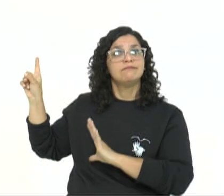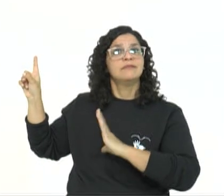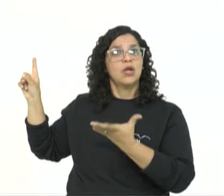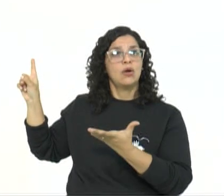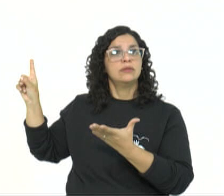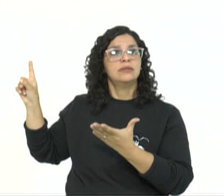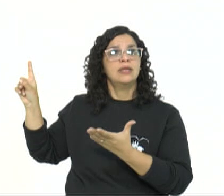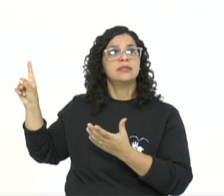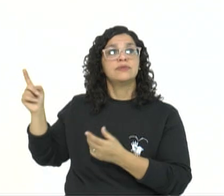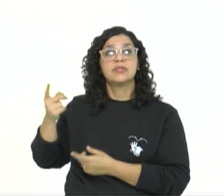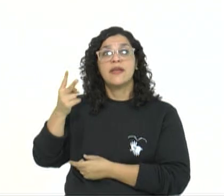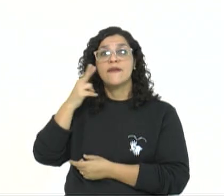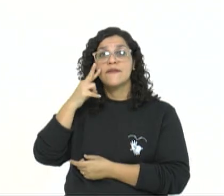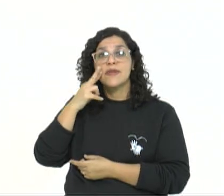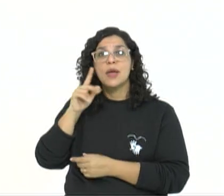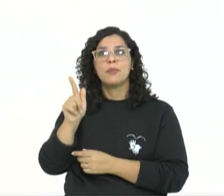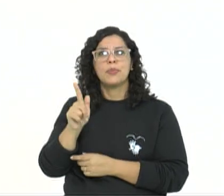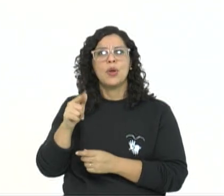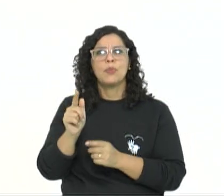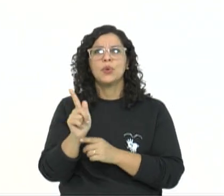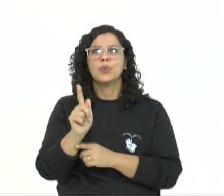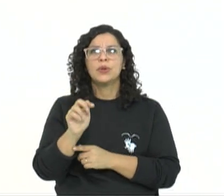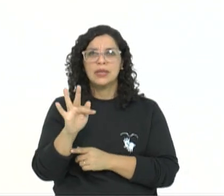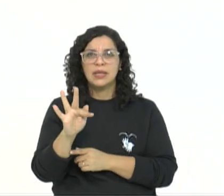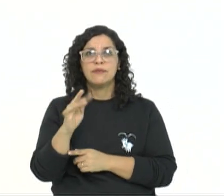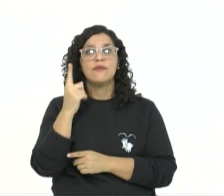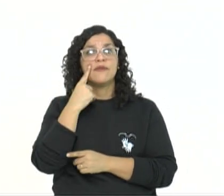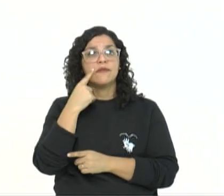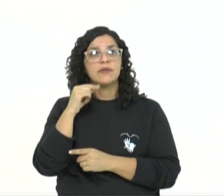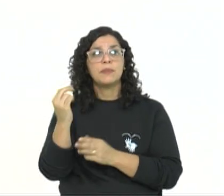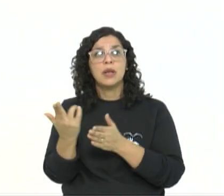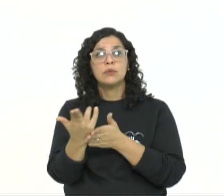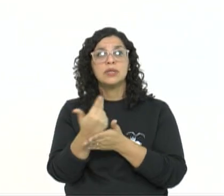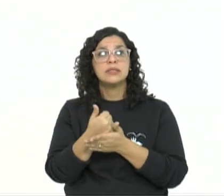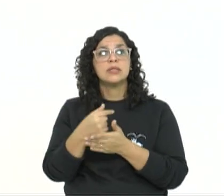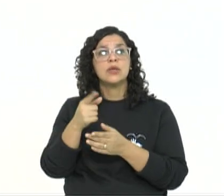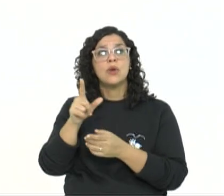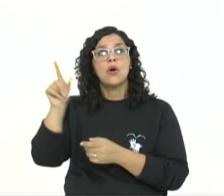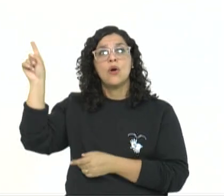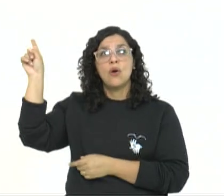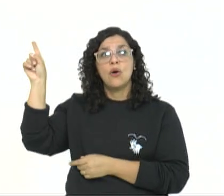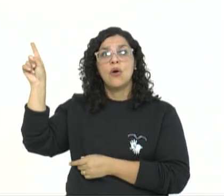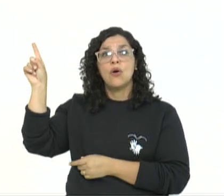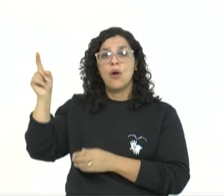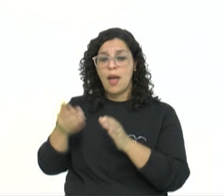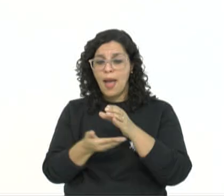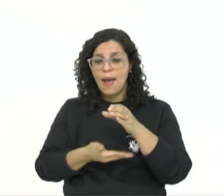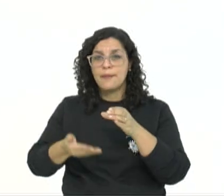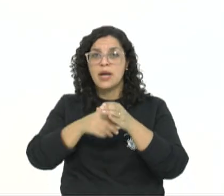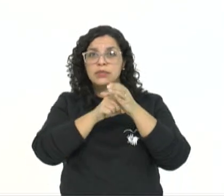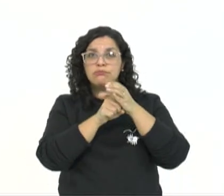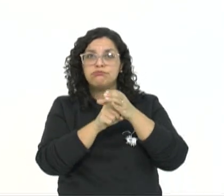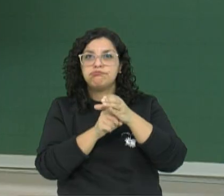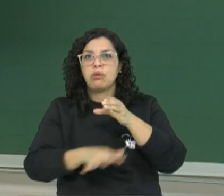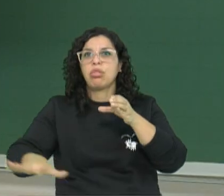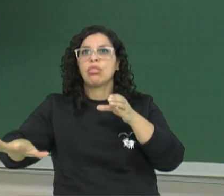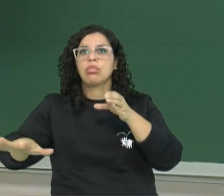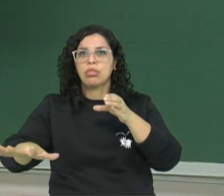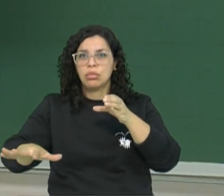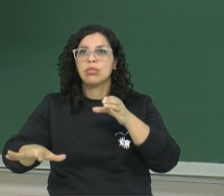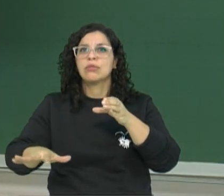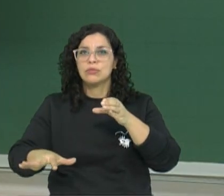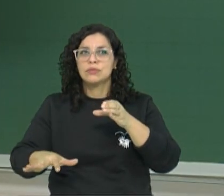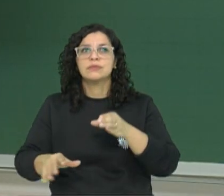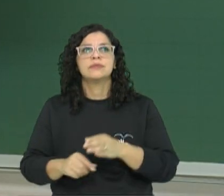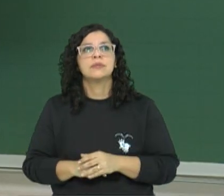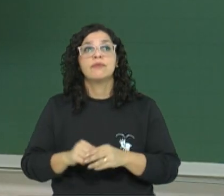certo? Se vocês olharem esse GIF, você vai perceber que, pela imagem, a parte inferior da barragem foi o que desmorona,